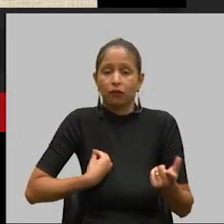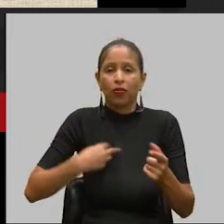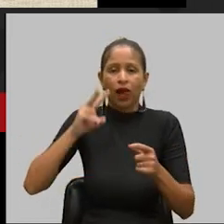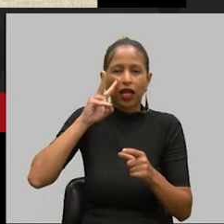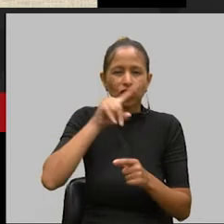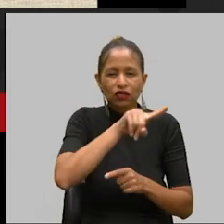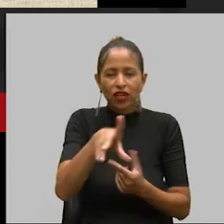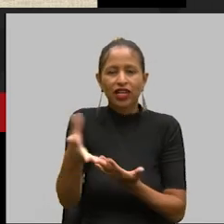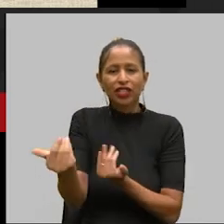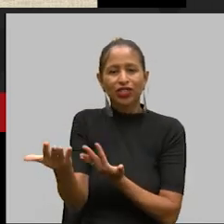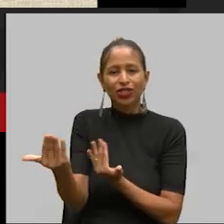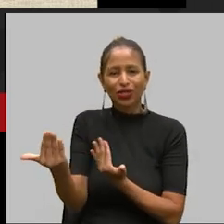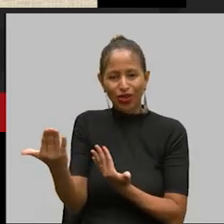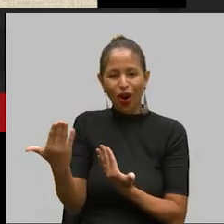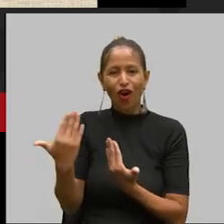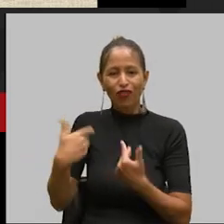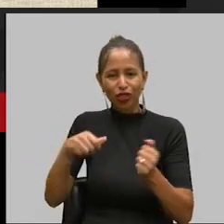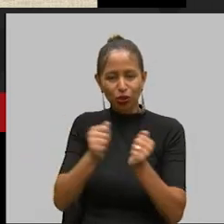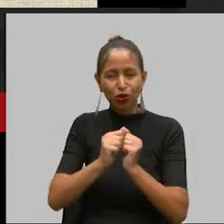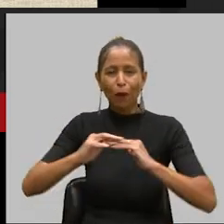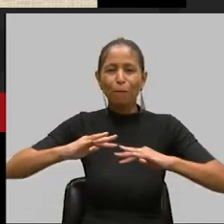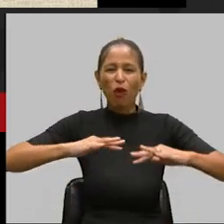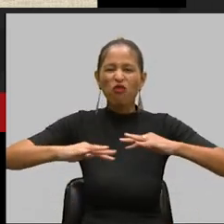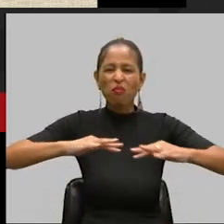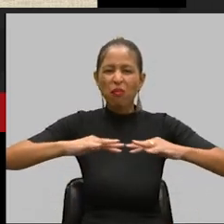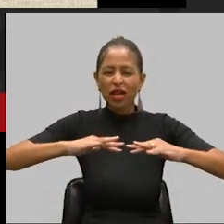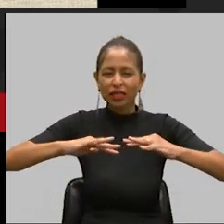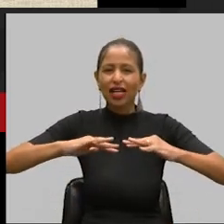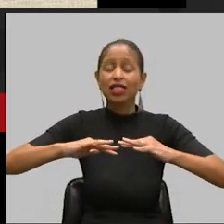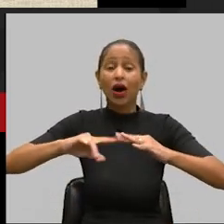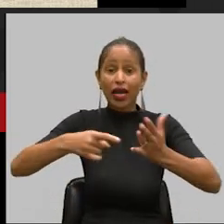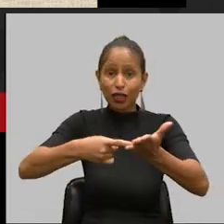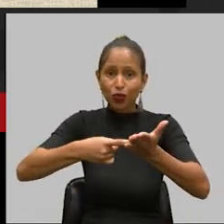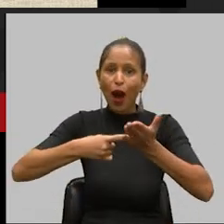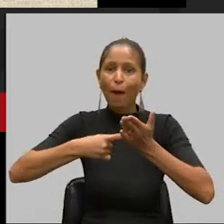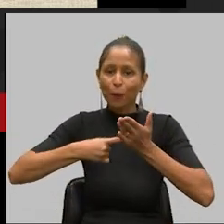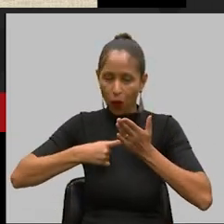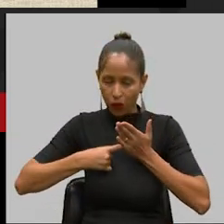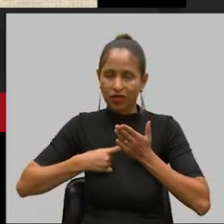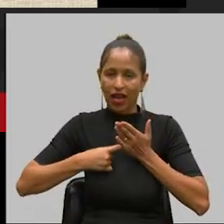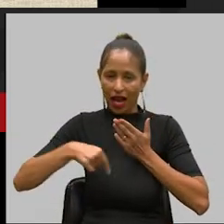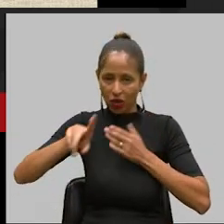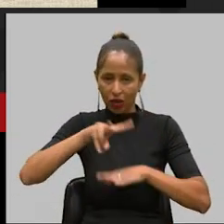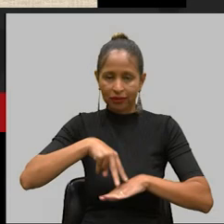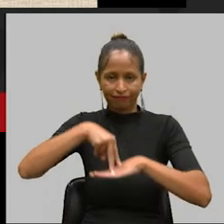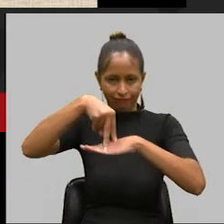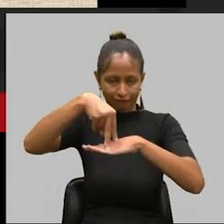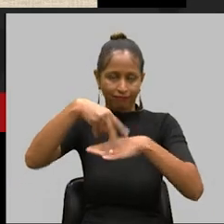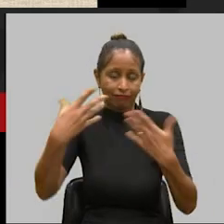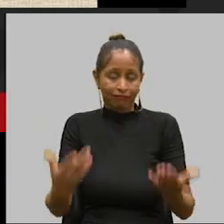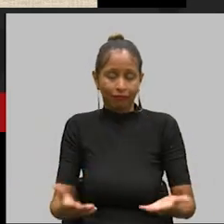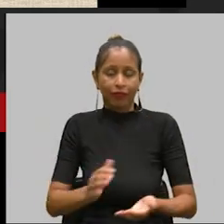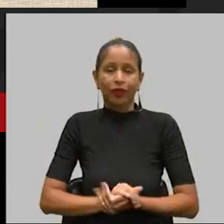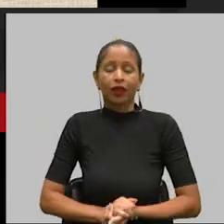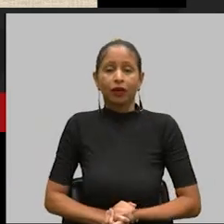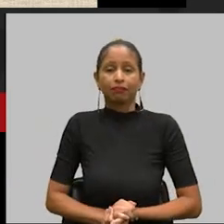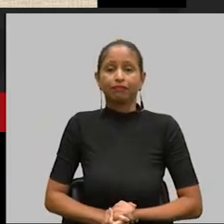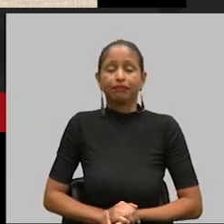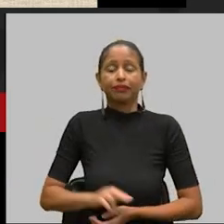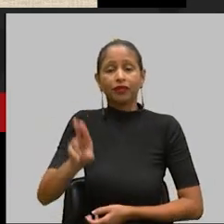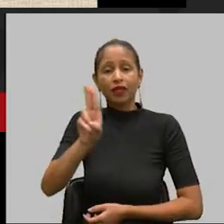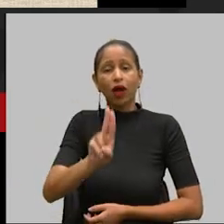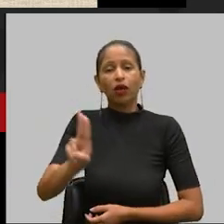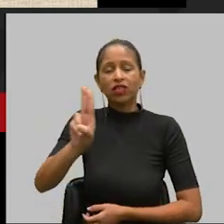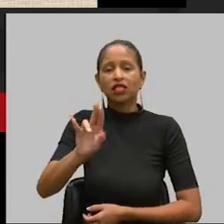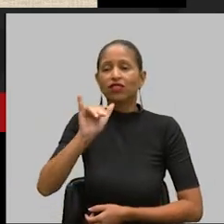os jovens aqui vinculados ao movimento das efas isso é trazer Nossa materialidade tá quando as Universidades